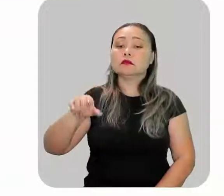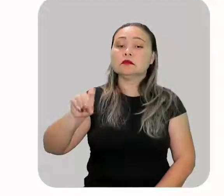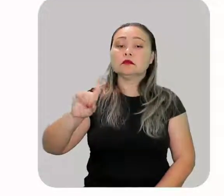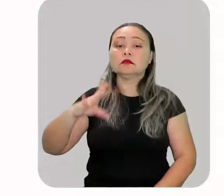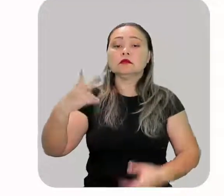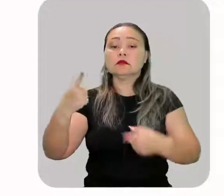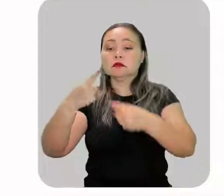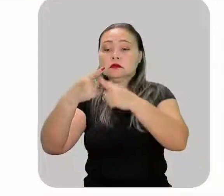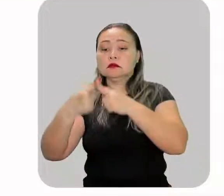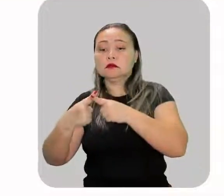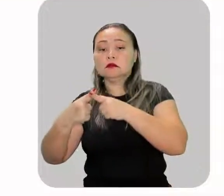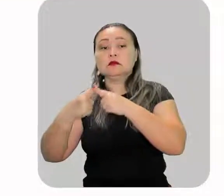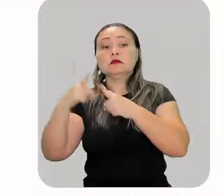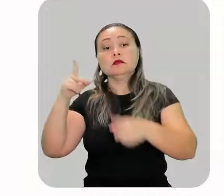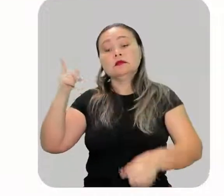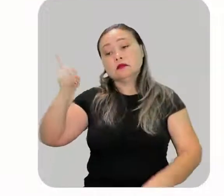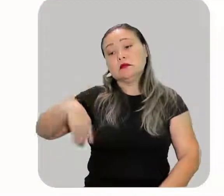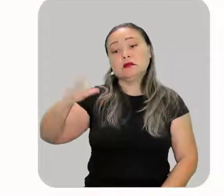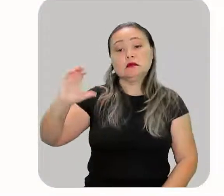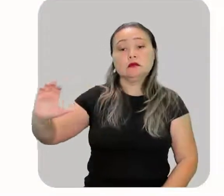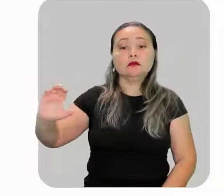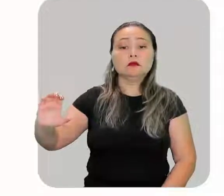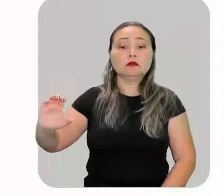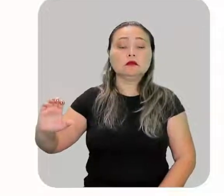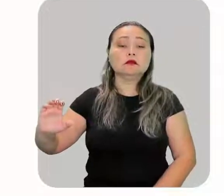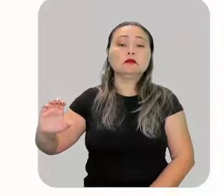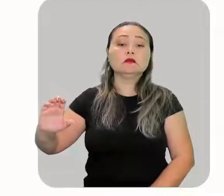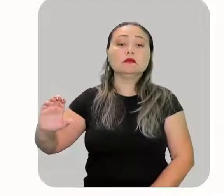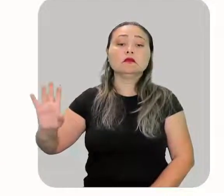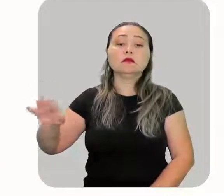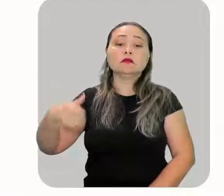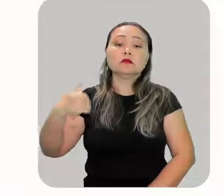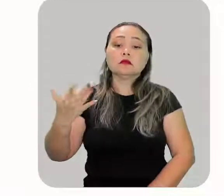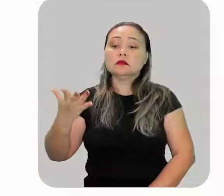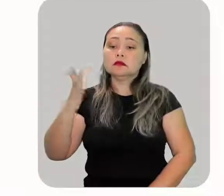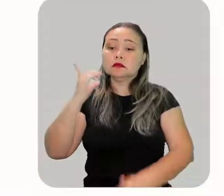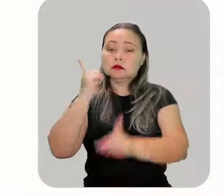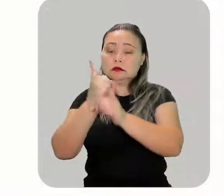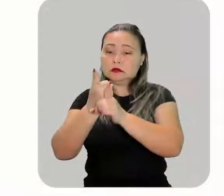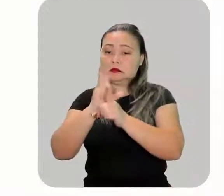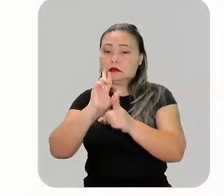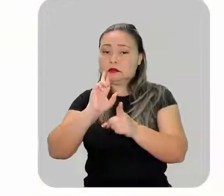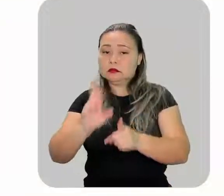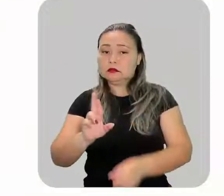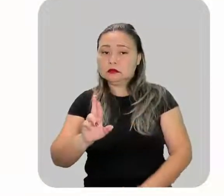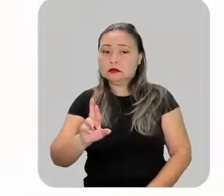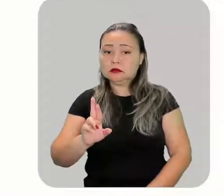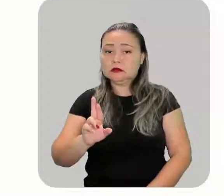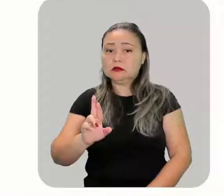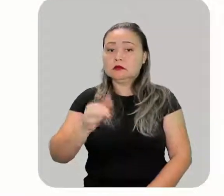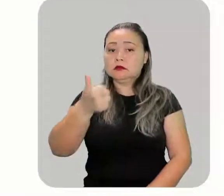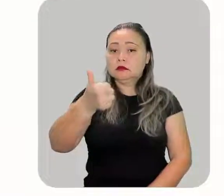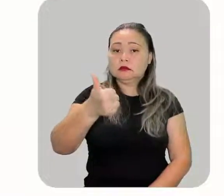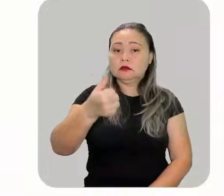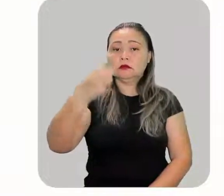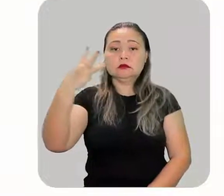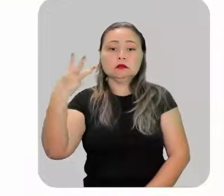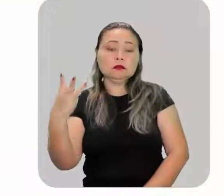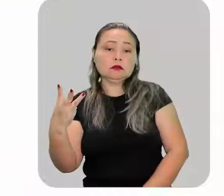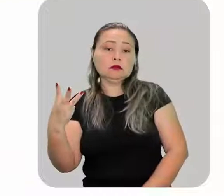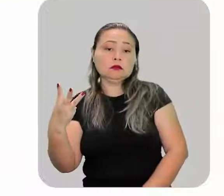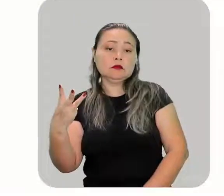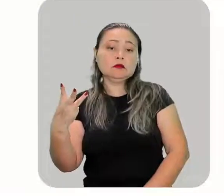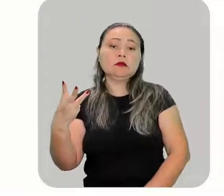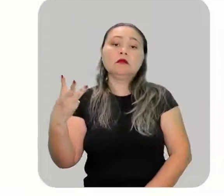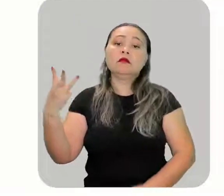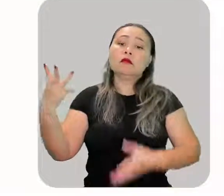dois números que multiplicados têm que dar o C, 3. E aí é onde a gente vai chegar em 1 e 3, né?